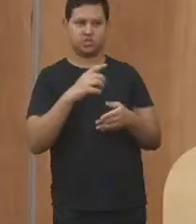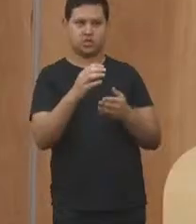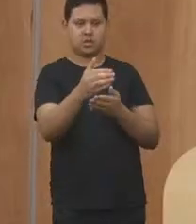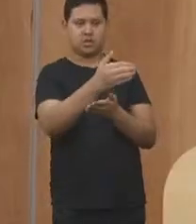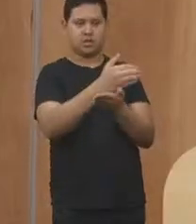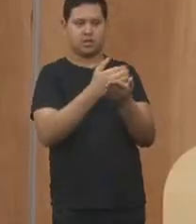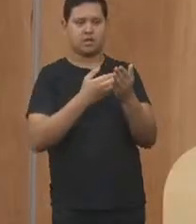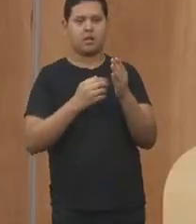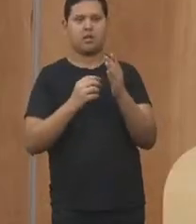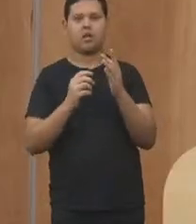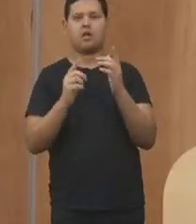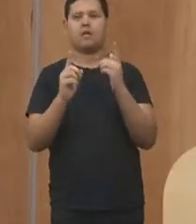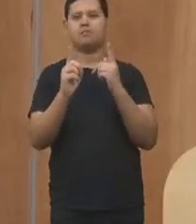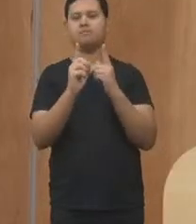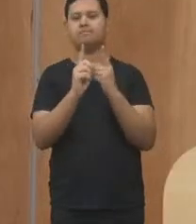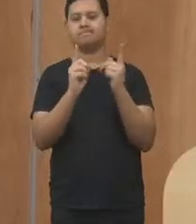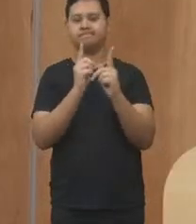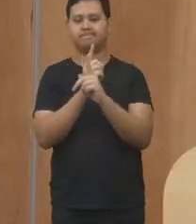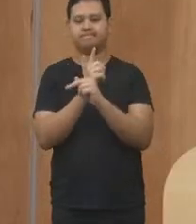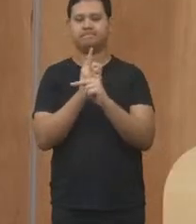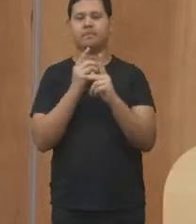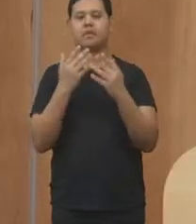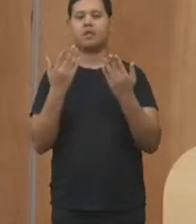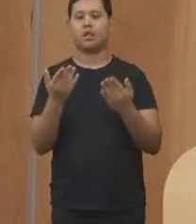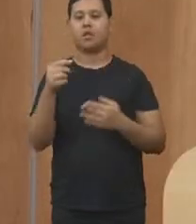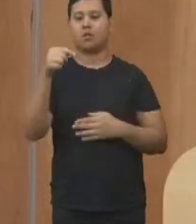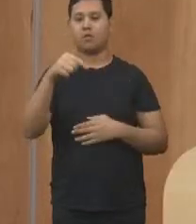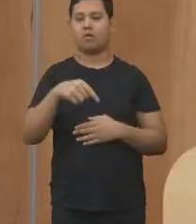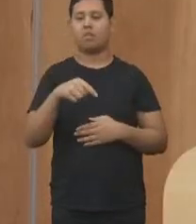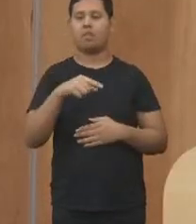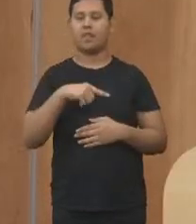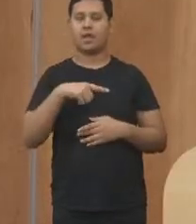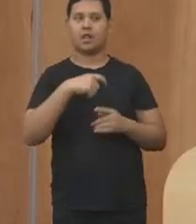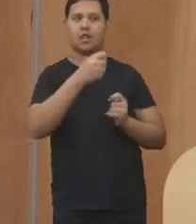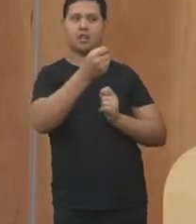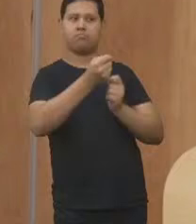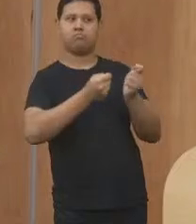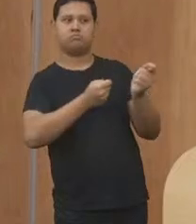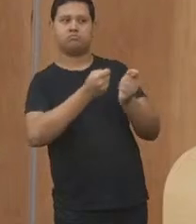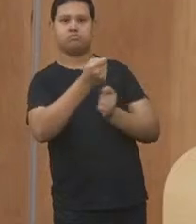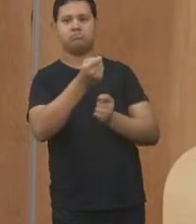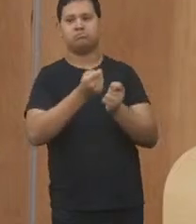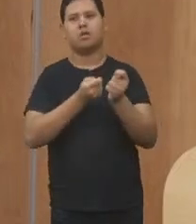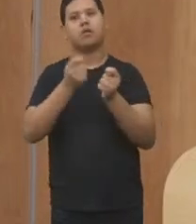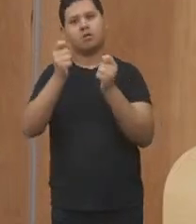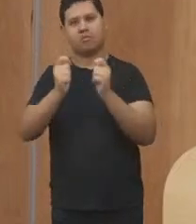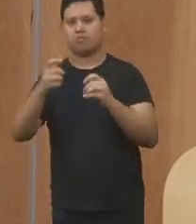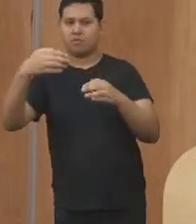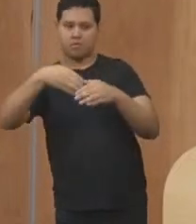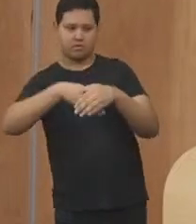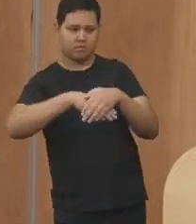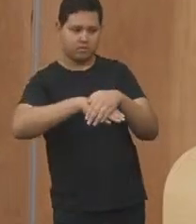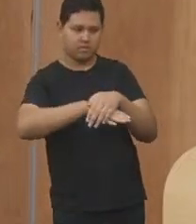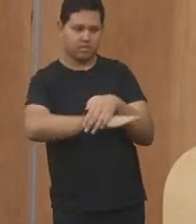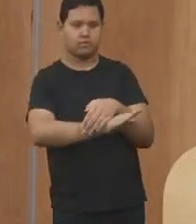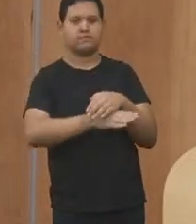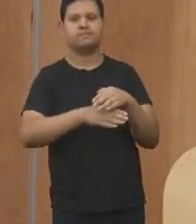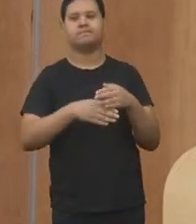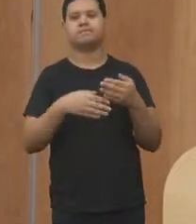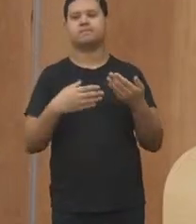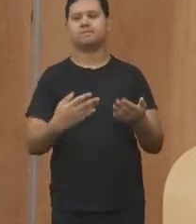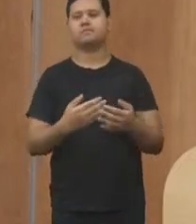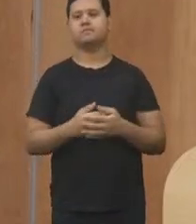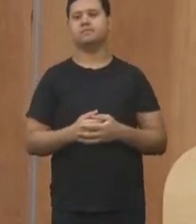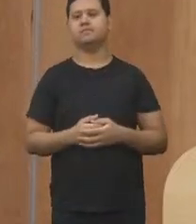Hernani deve conhecer bem, e o município ele tem essas renegociações que ele vai empurrando ao longo dos anos, vai arcando com esses